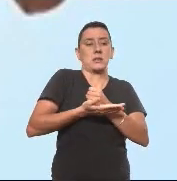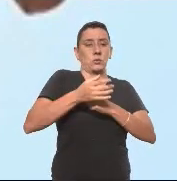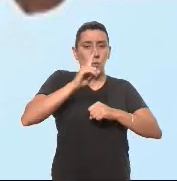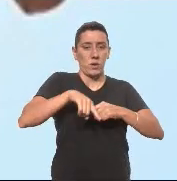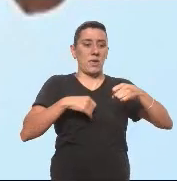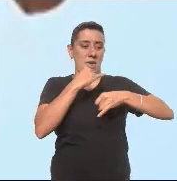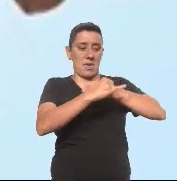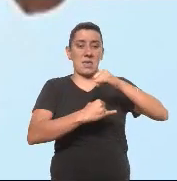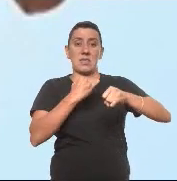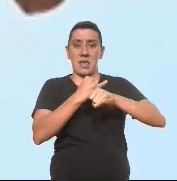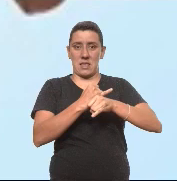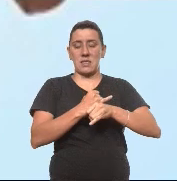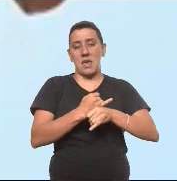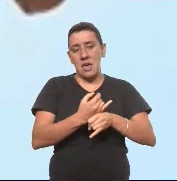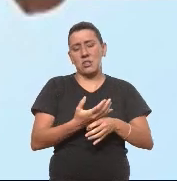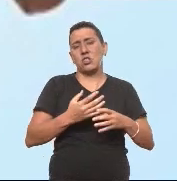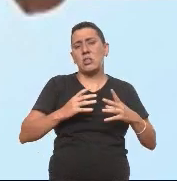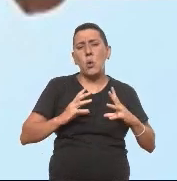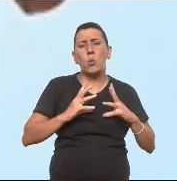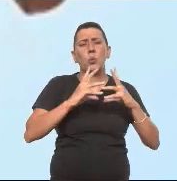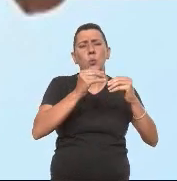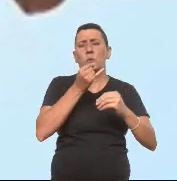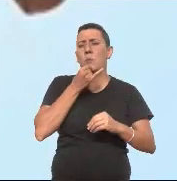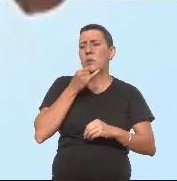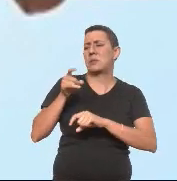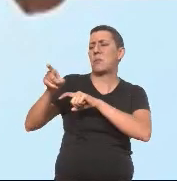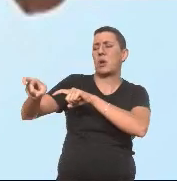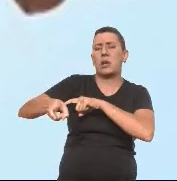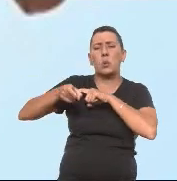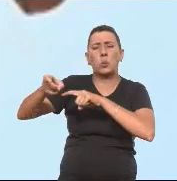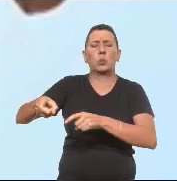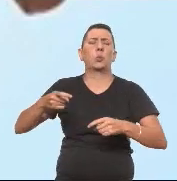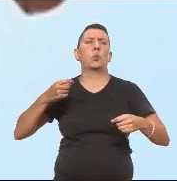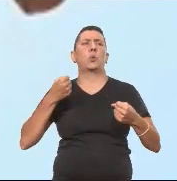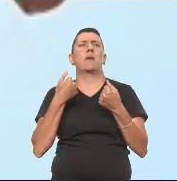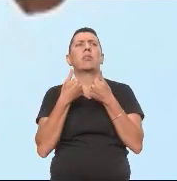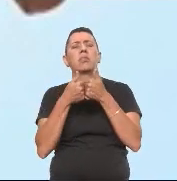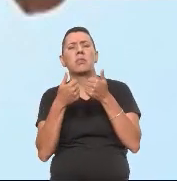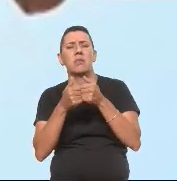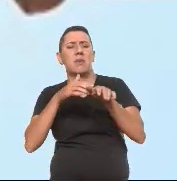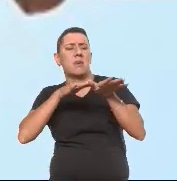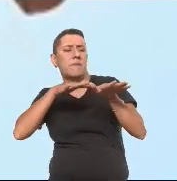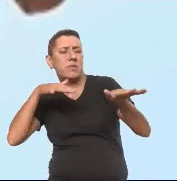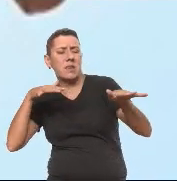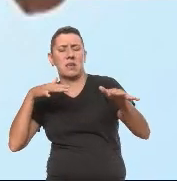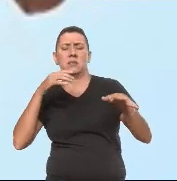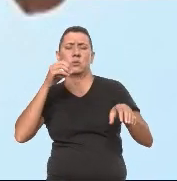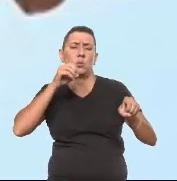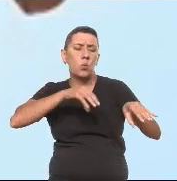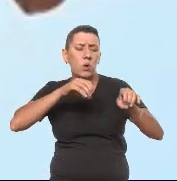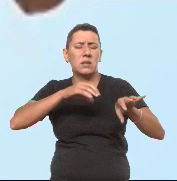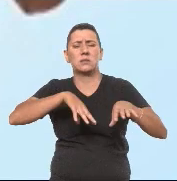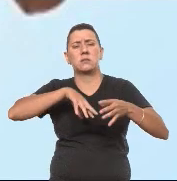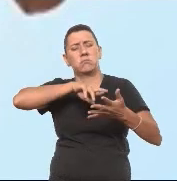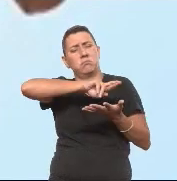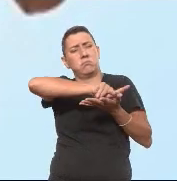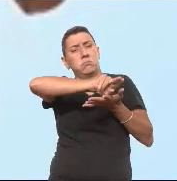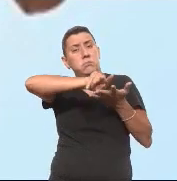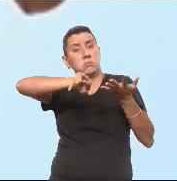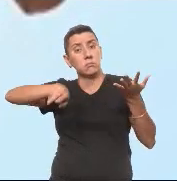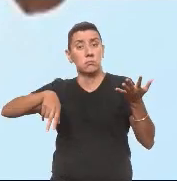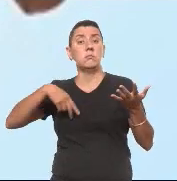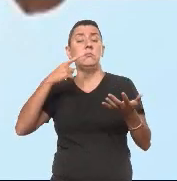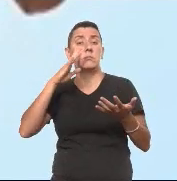segurança educação saúde agricultura trânsito e assim por diante mas tudo isso sendo